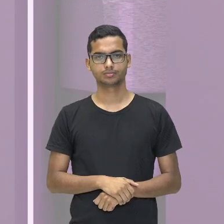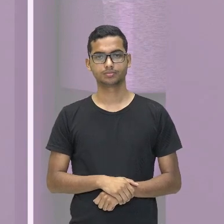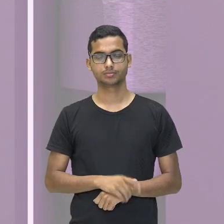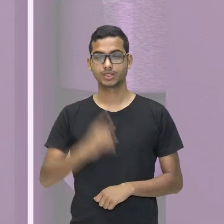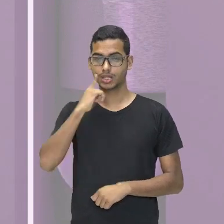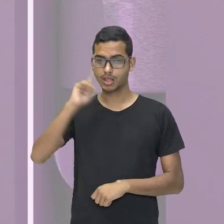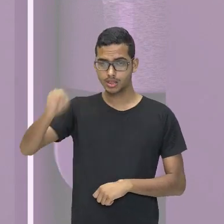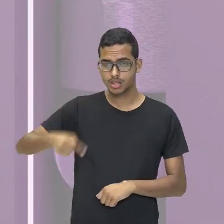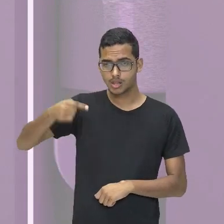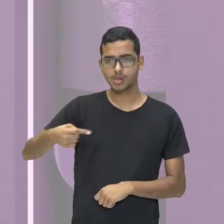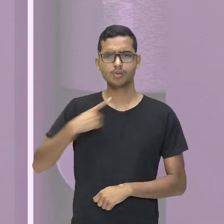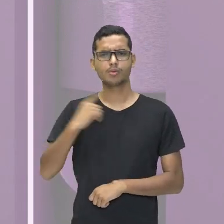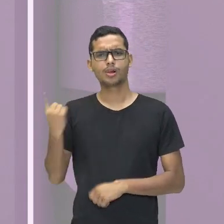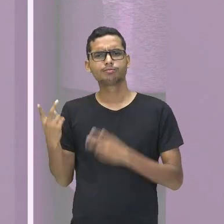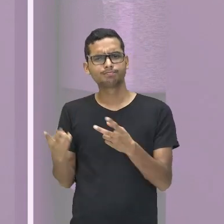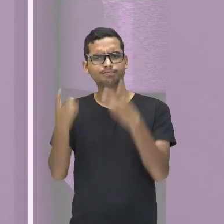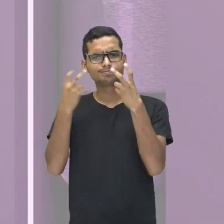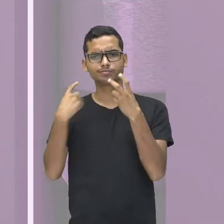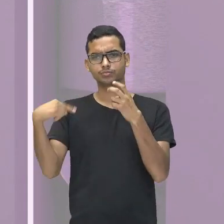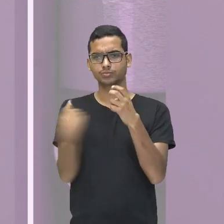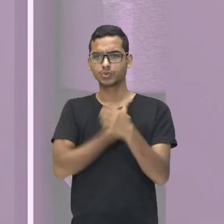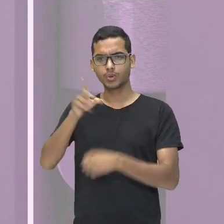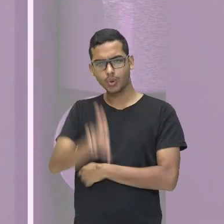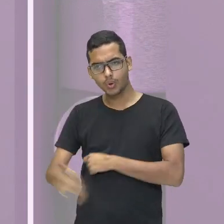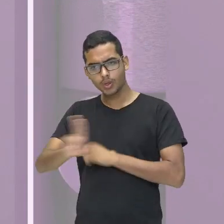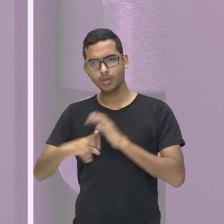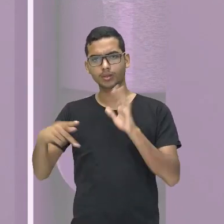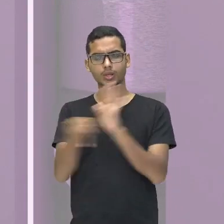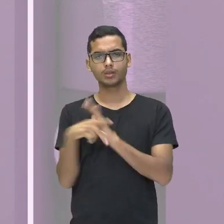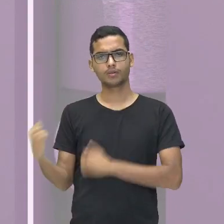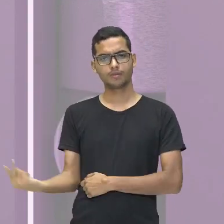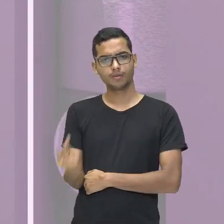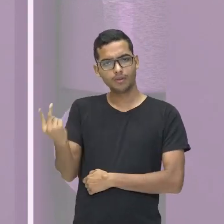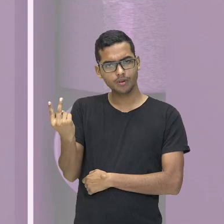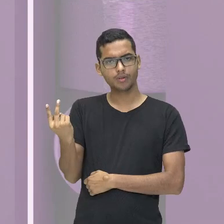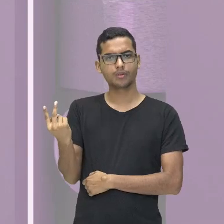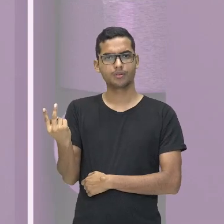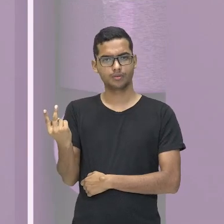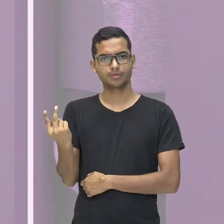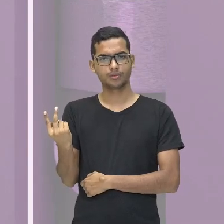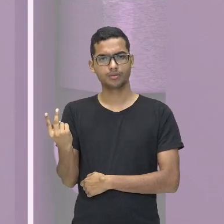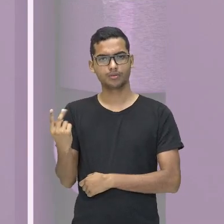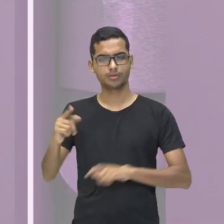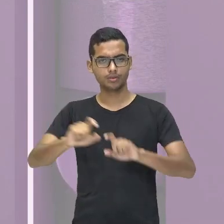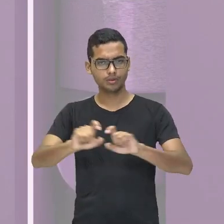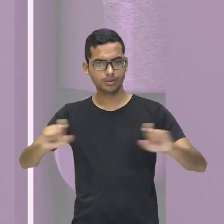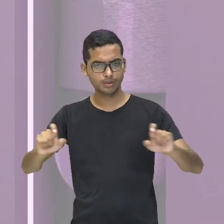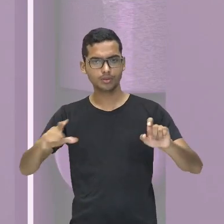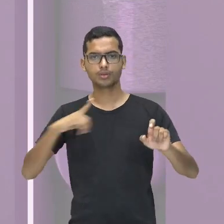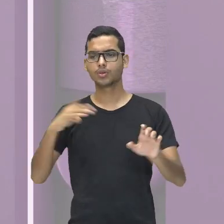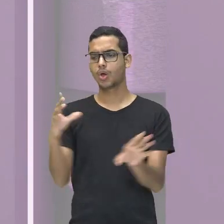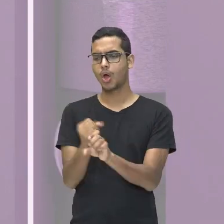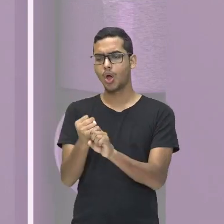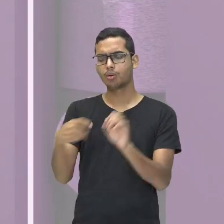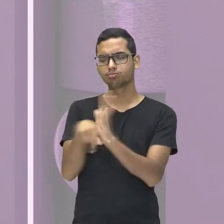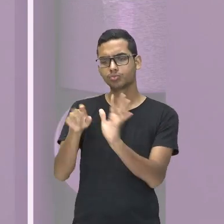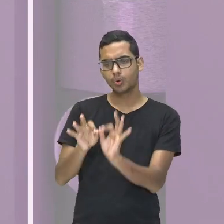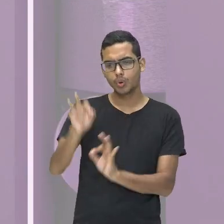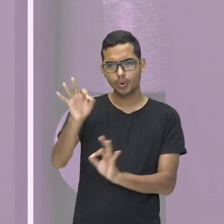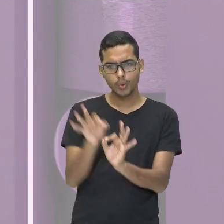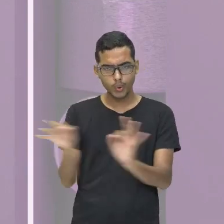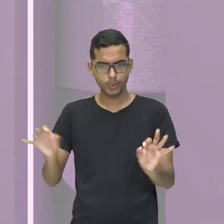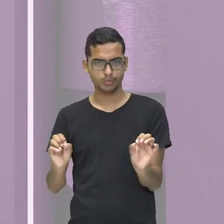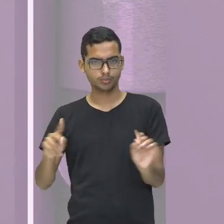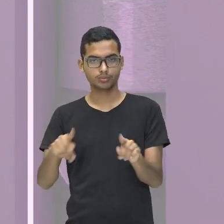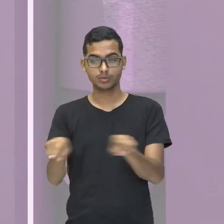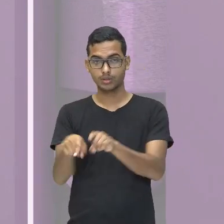Depois que a gente identificar, nós vamos utilizar esses valores na nossa fórmula que calcula a distância, tá bom? Antes da gente ver